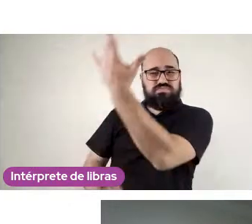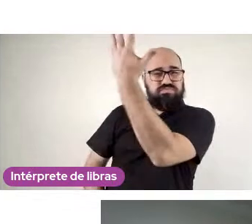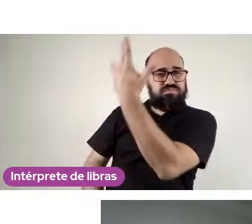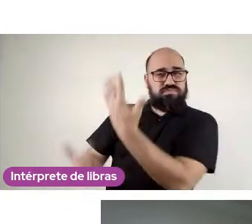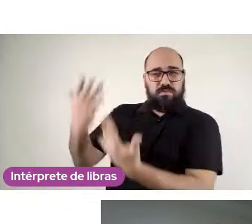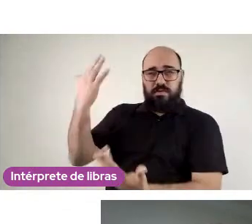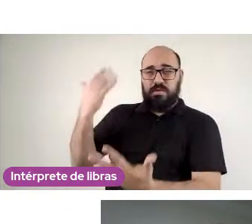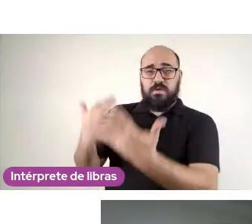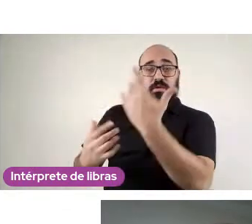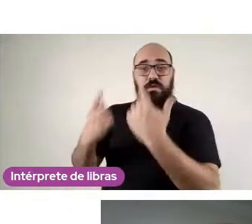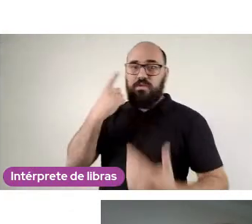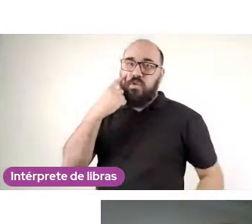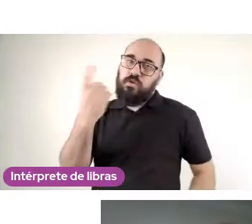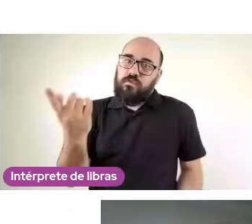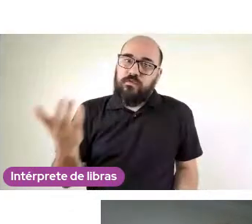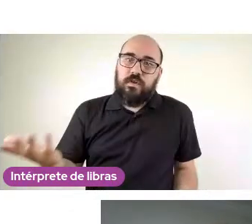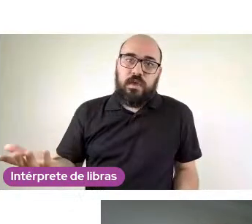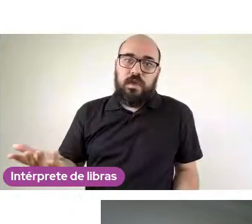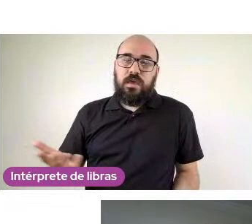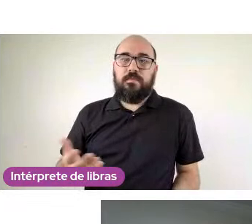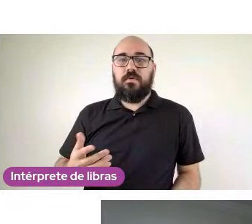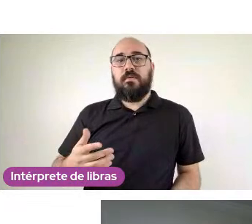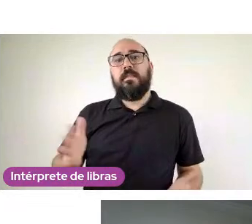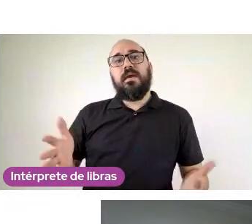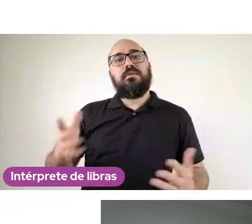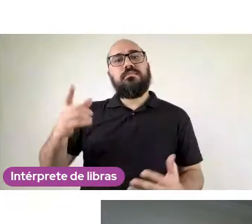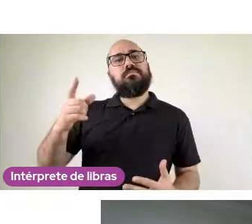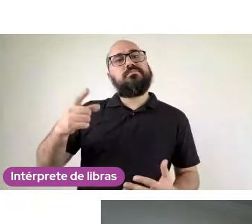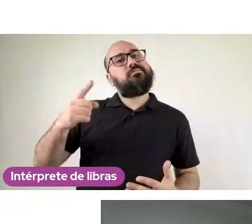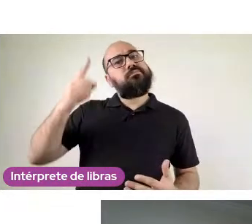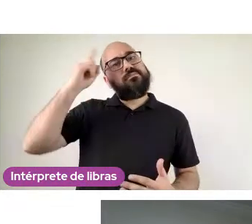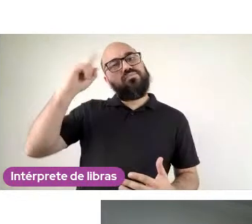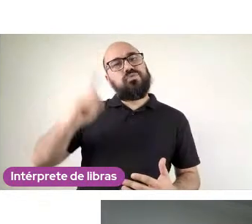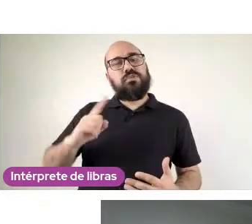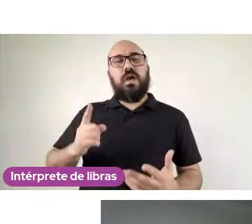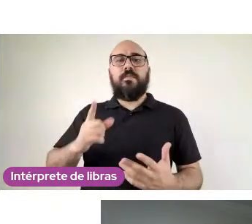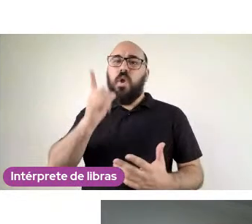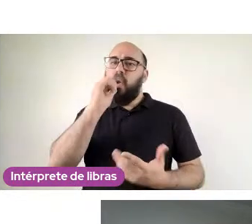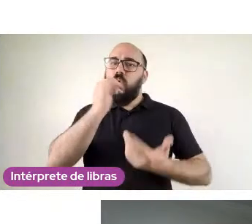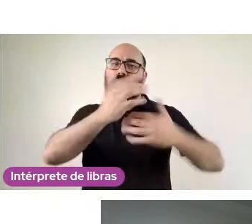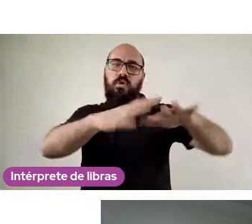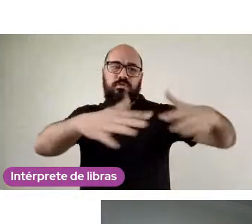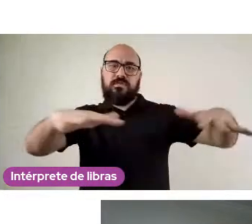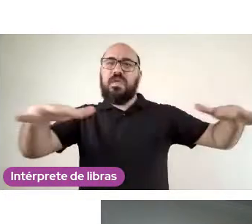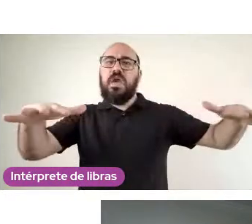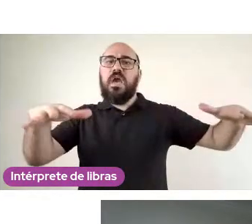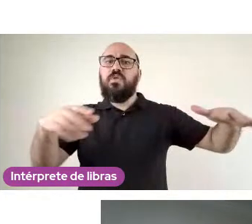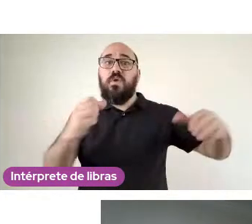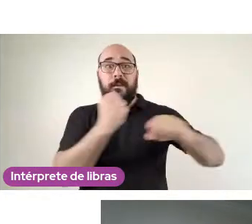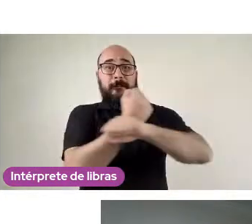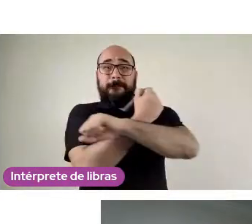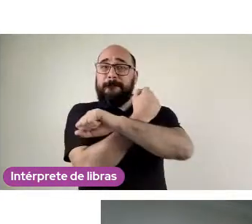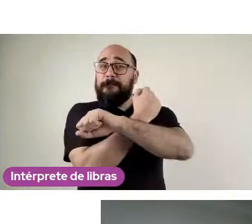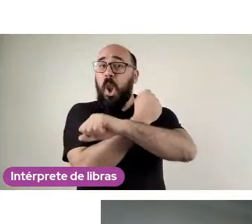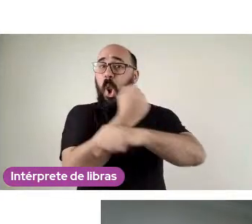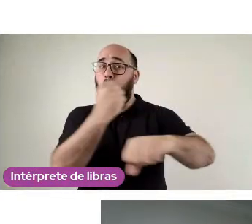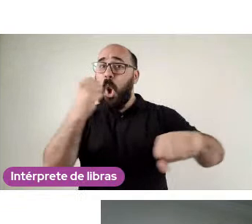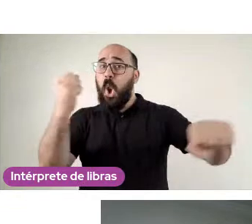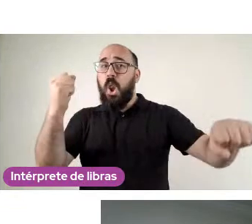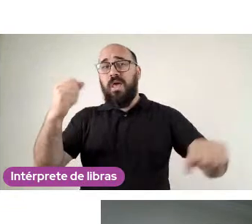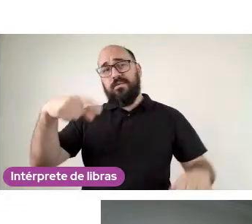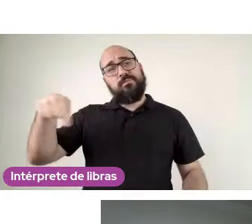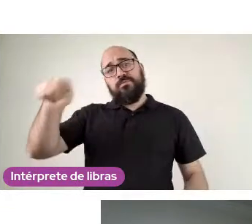e a gente não tem noção do tamanho do oceano, mas o oceano vem sofrendo, né? De uma maneira até